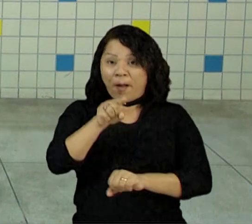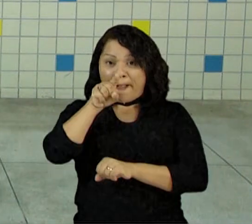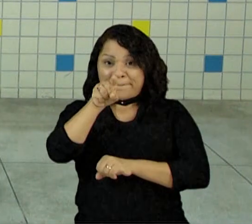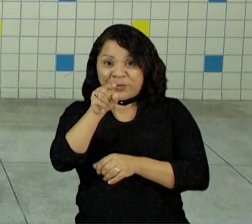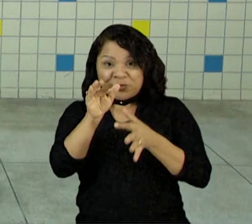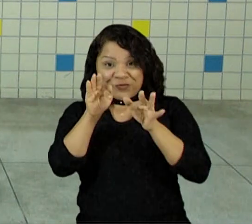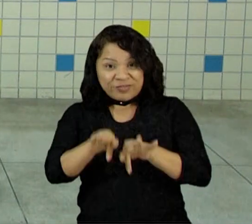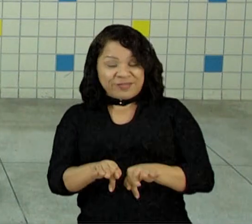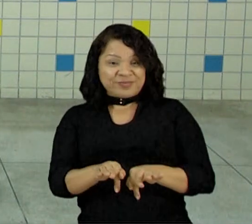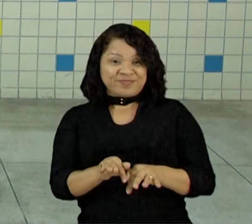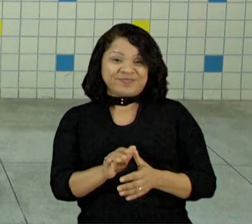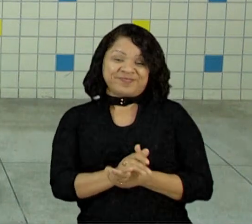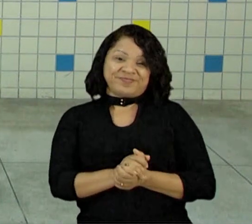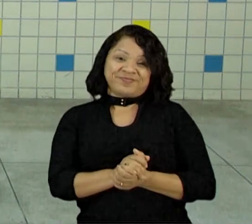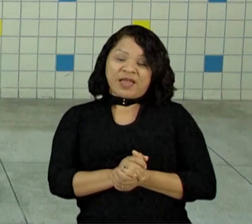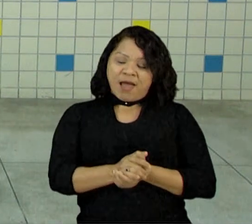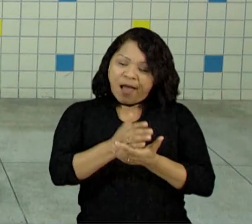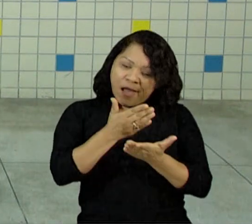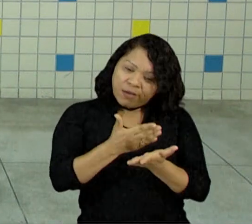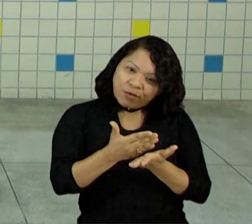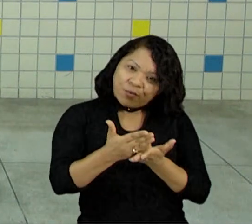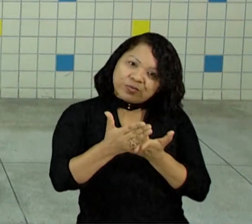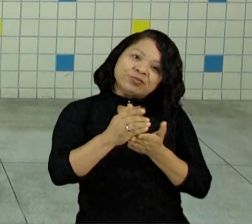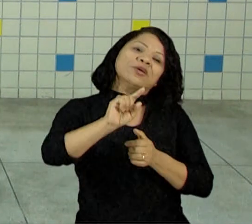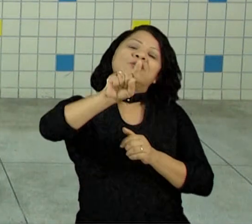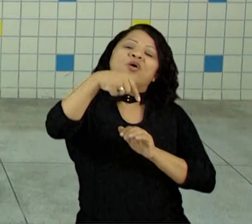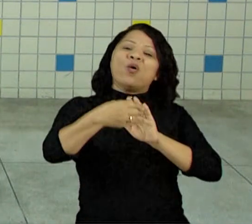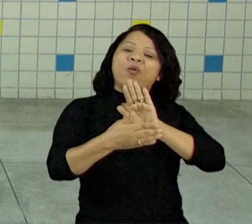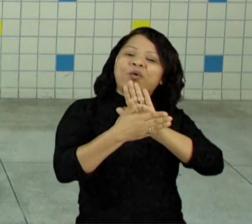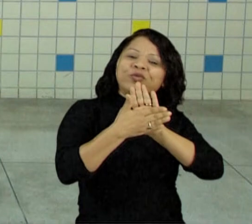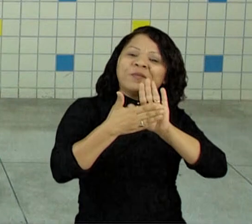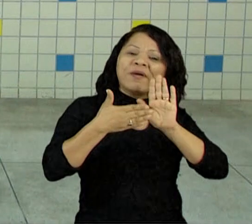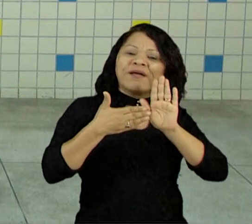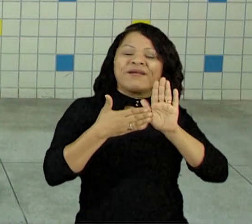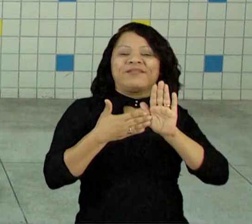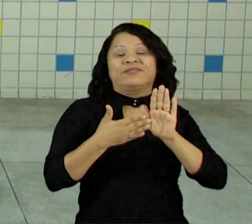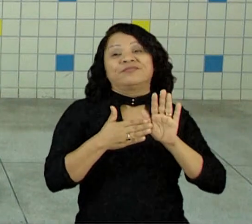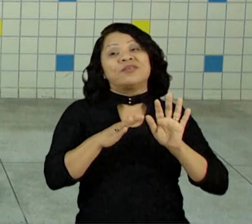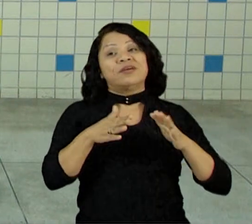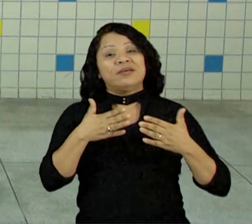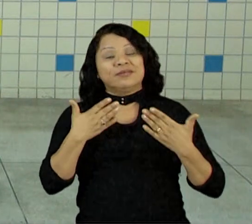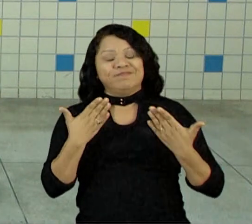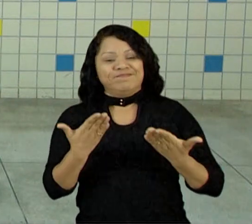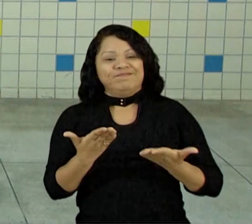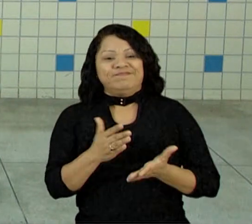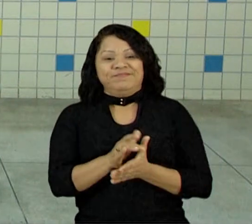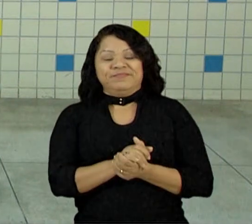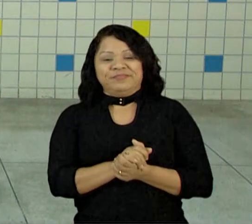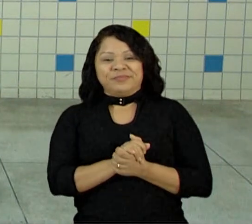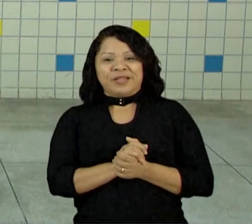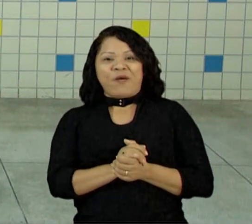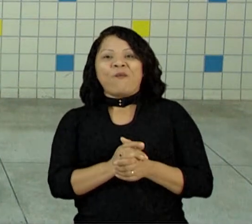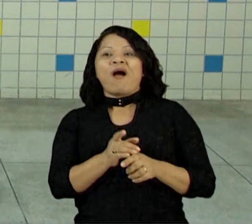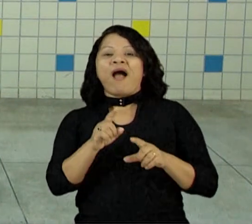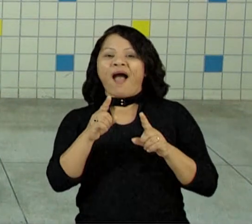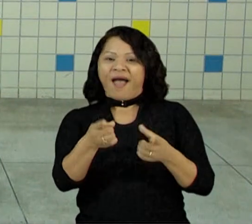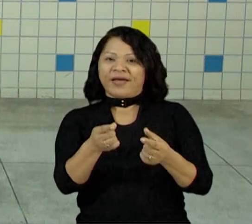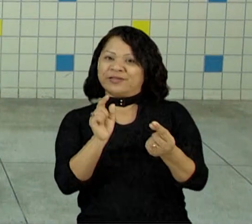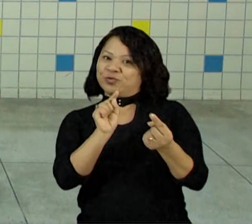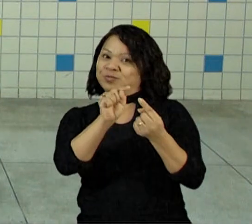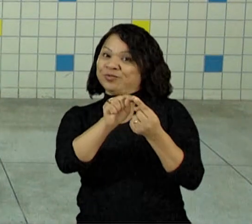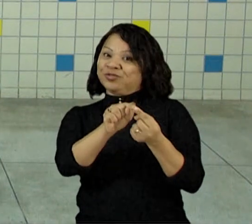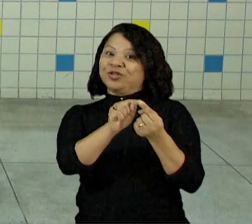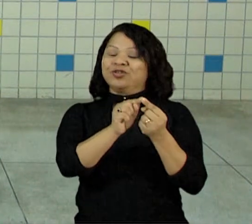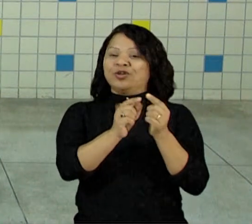daquele parágrafo e continuo o outro parágrafo para iniciar o desenvolvimento. Então, essa é a finalidade dos sinais gráficos. Vamos